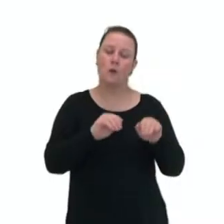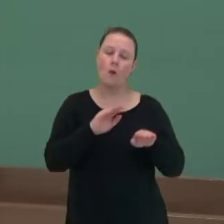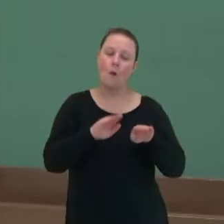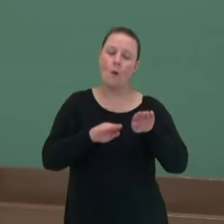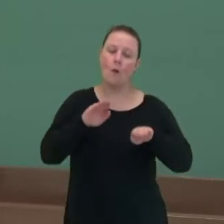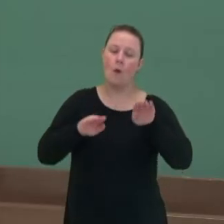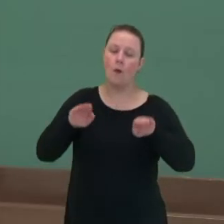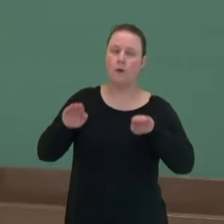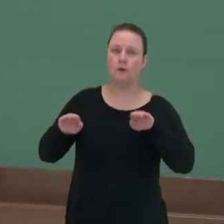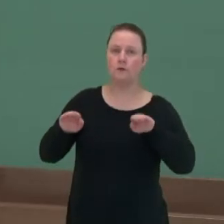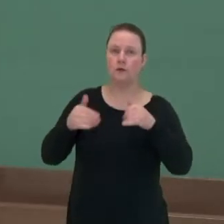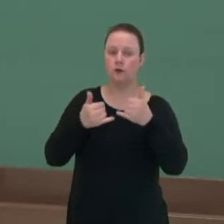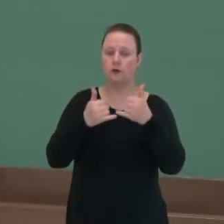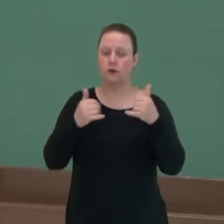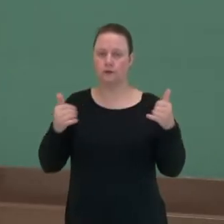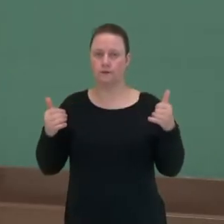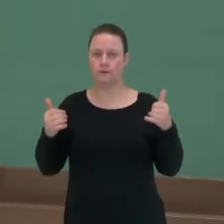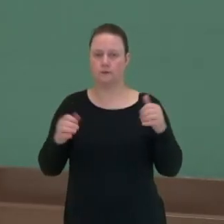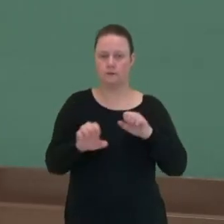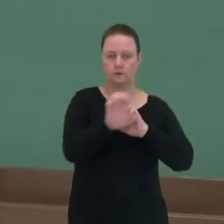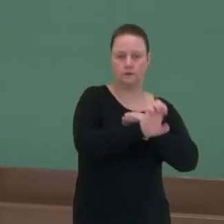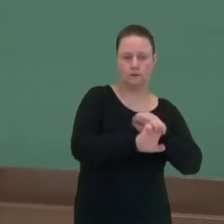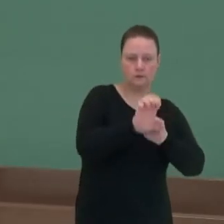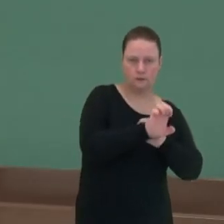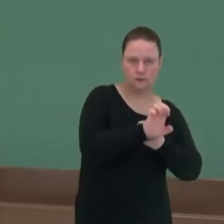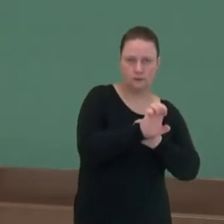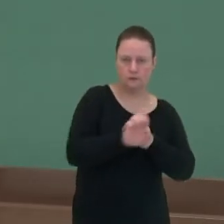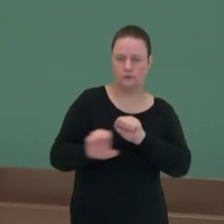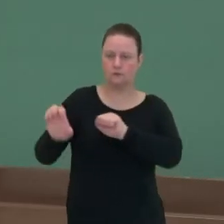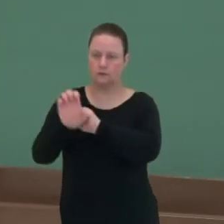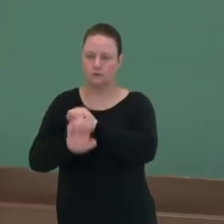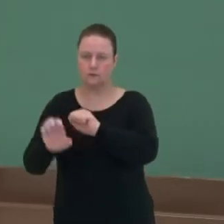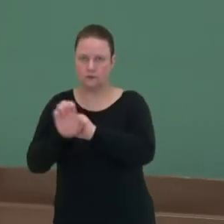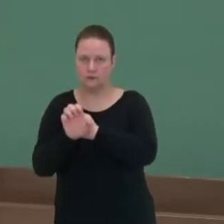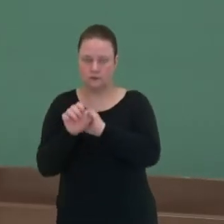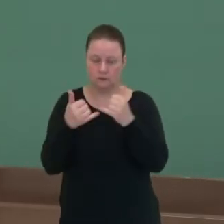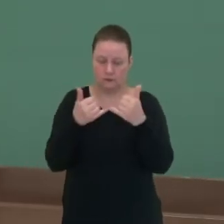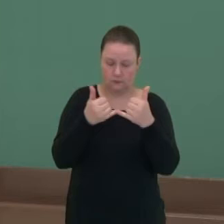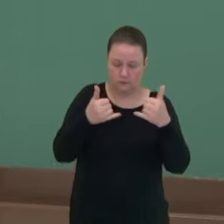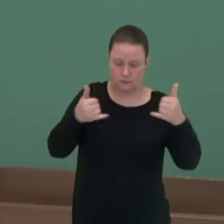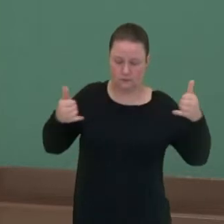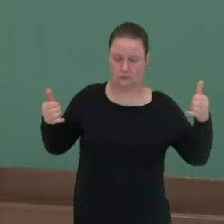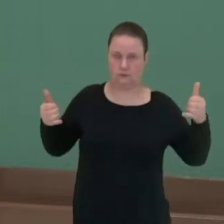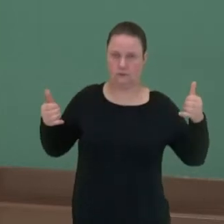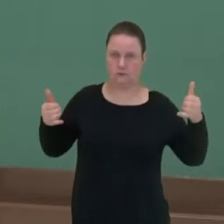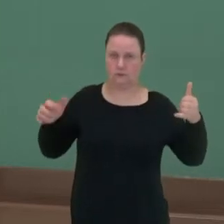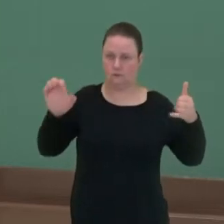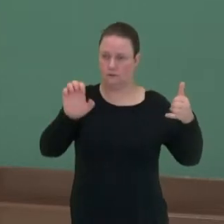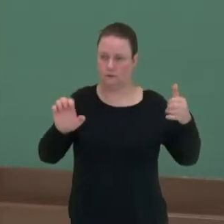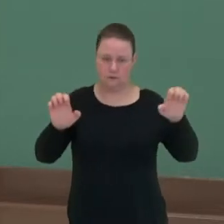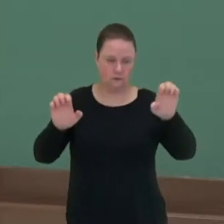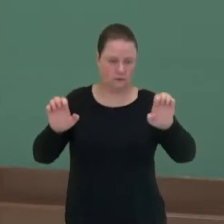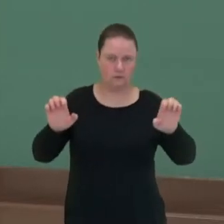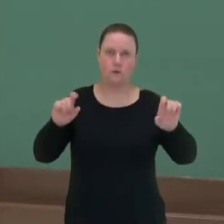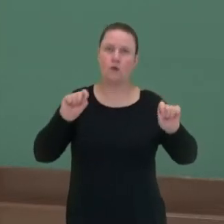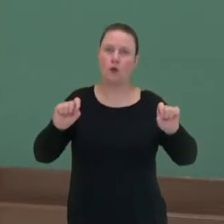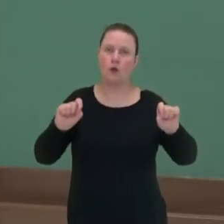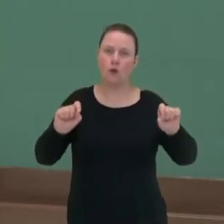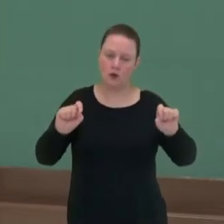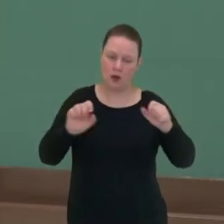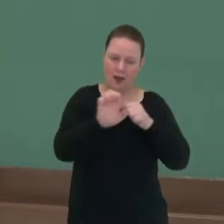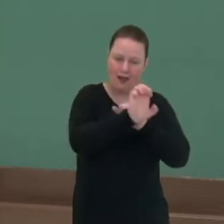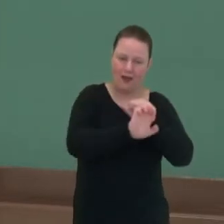para o elétron vizinho. Olha que interessante. Então nós temos esse fio metálico. Claro que ele é envolvido, né, por um material que